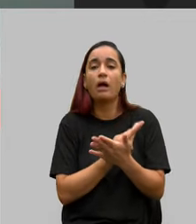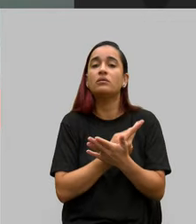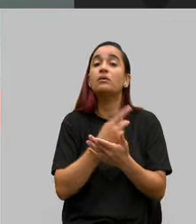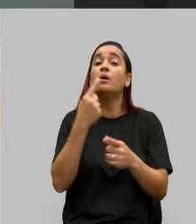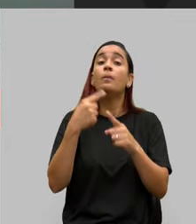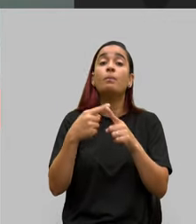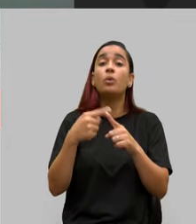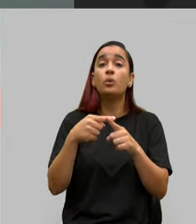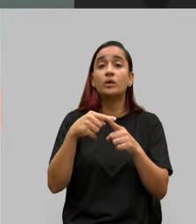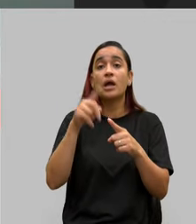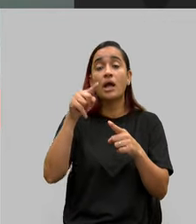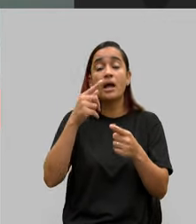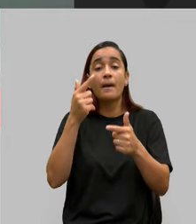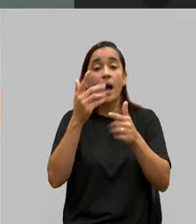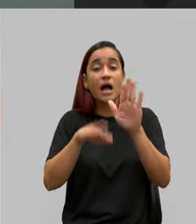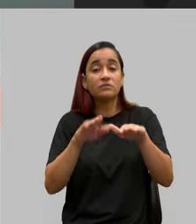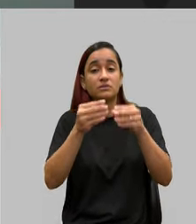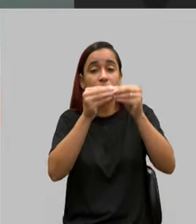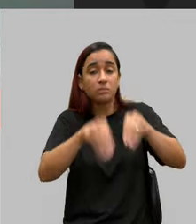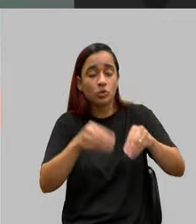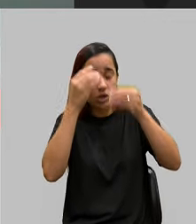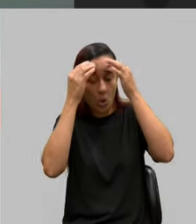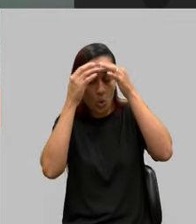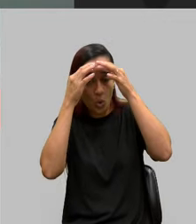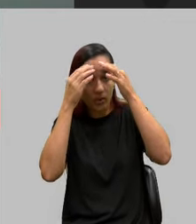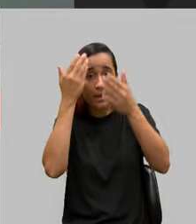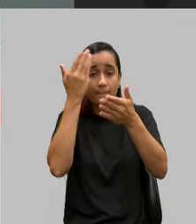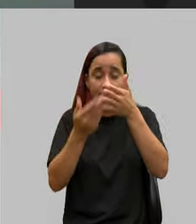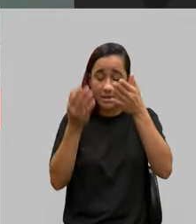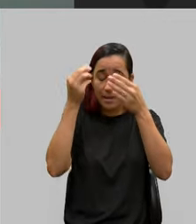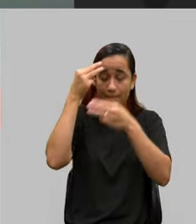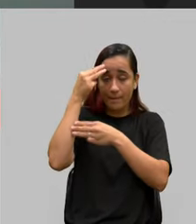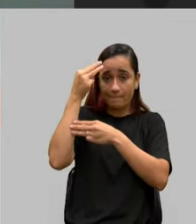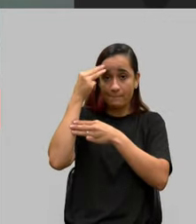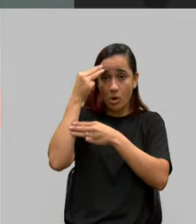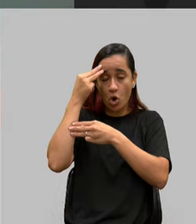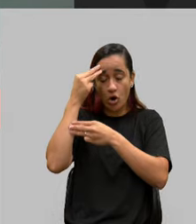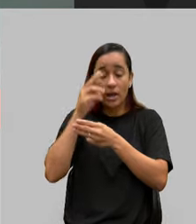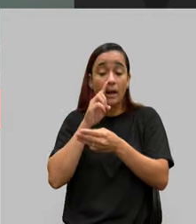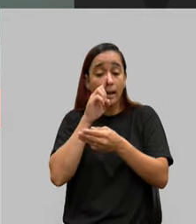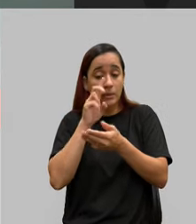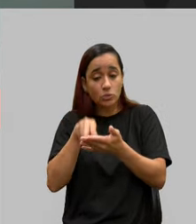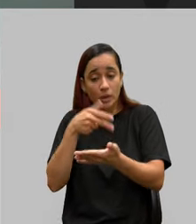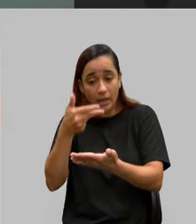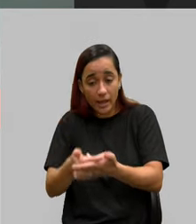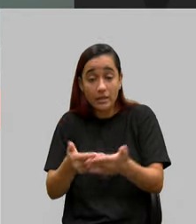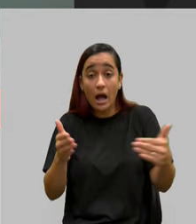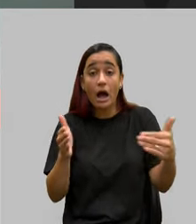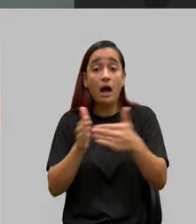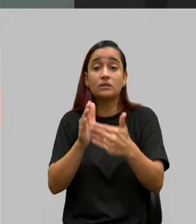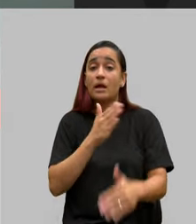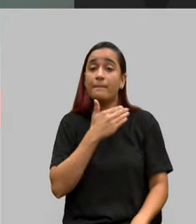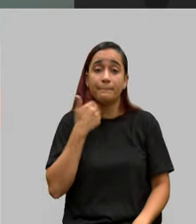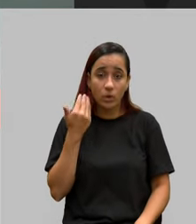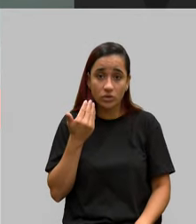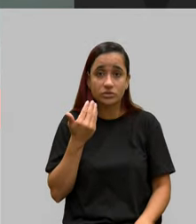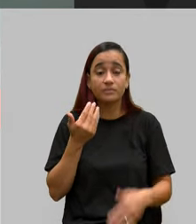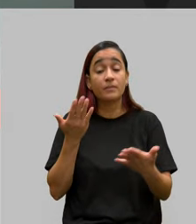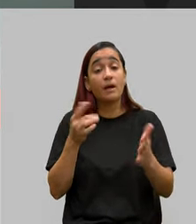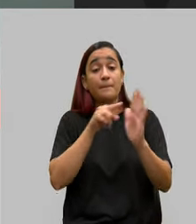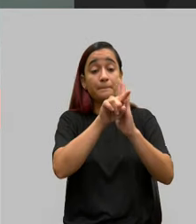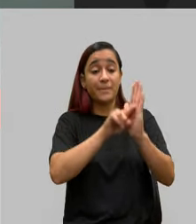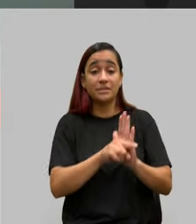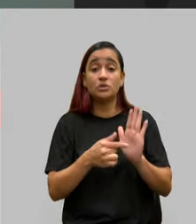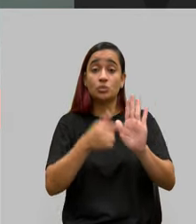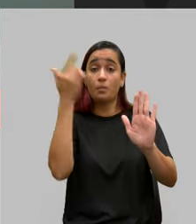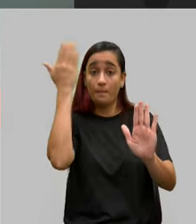declínio cognitivo perda de memória risco de quedas até uma intoxicação e óbito e as pesquisas já comprovam que após